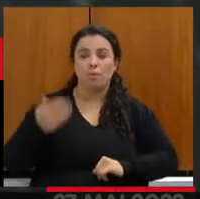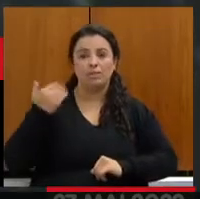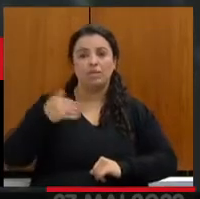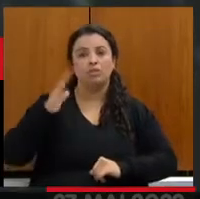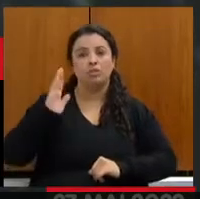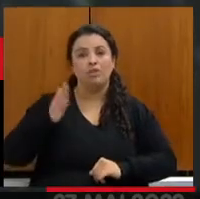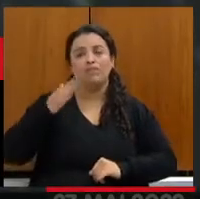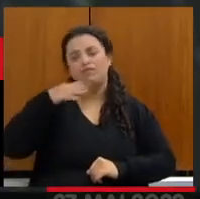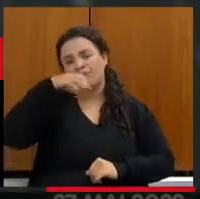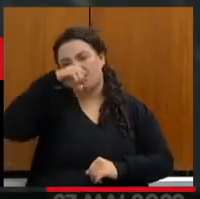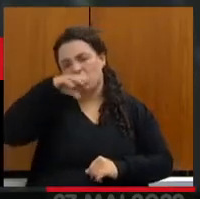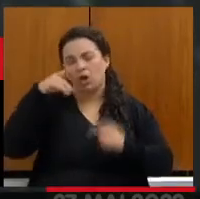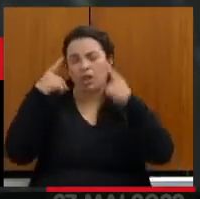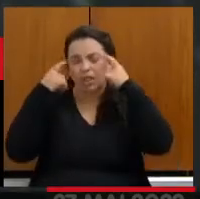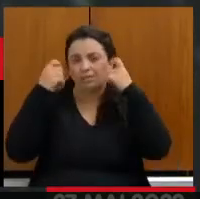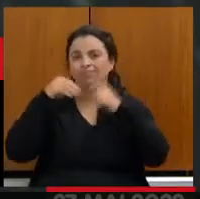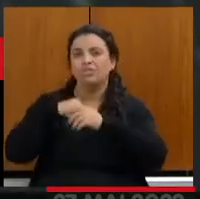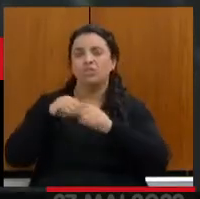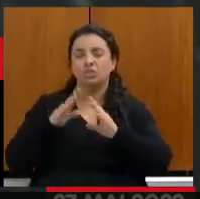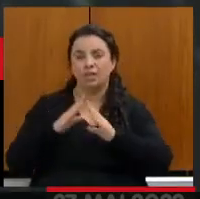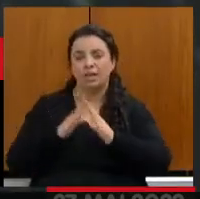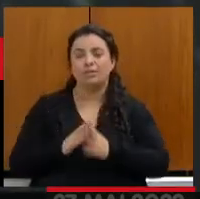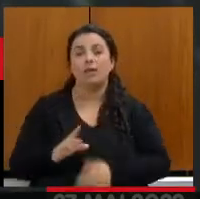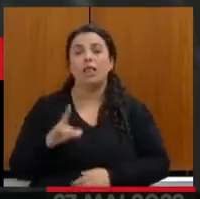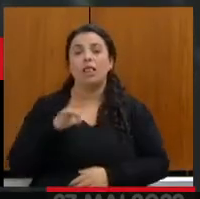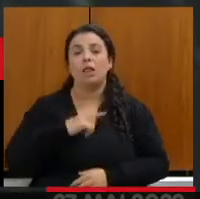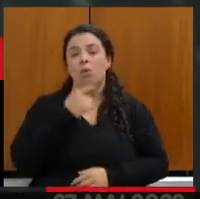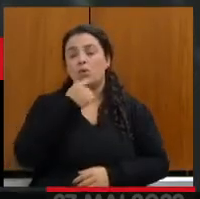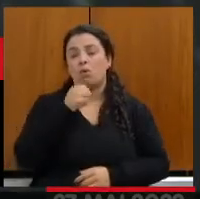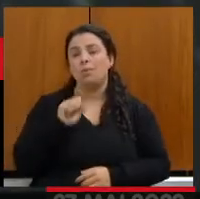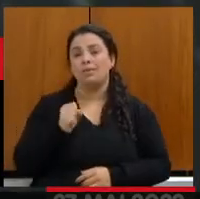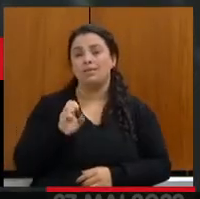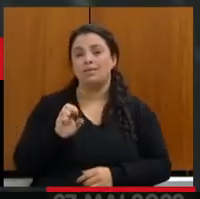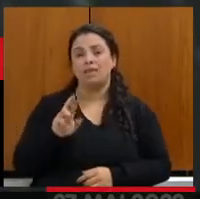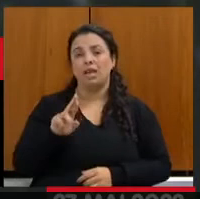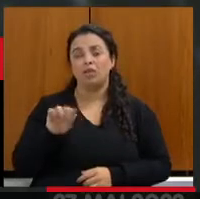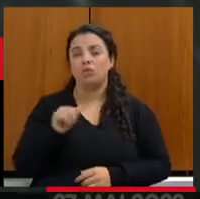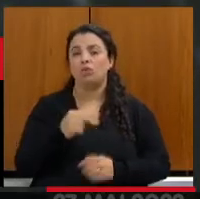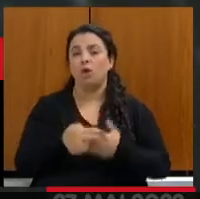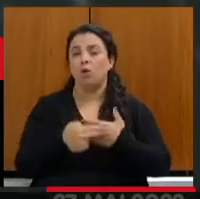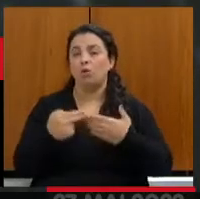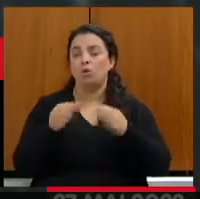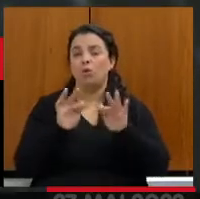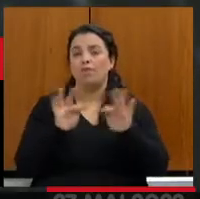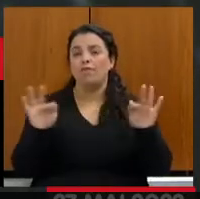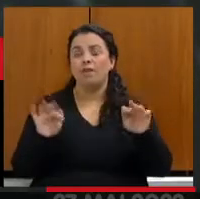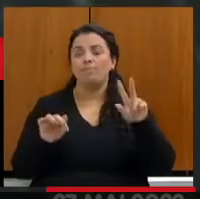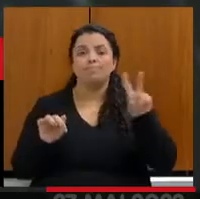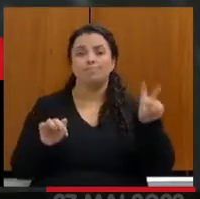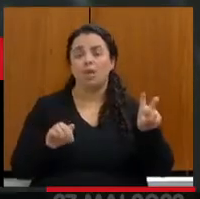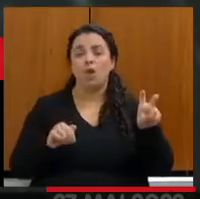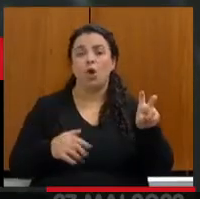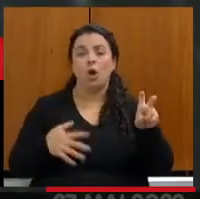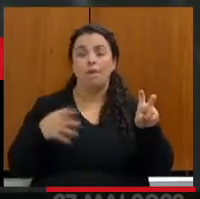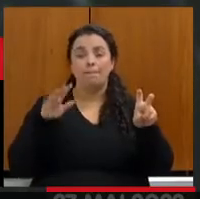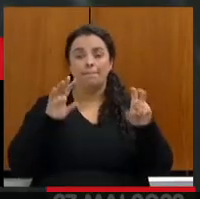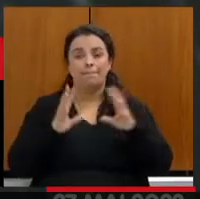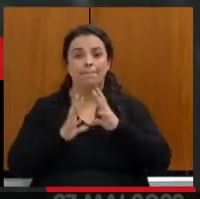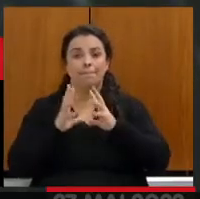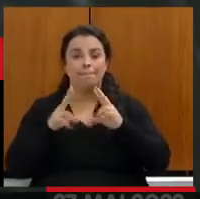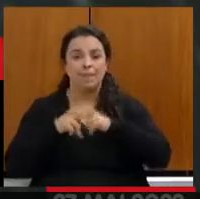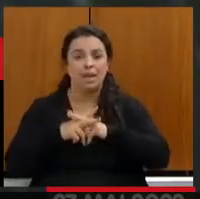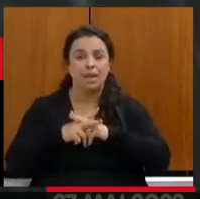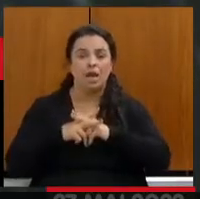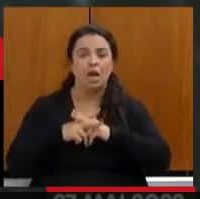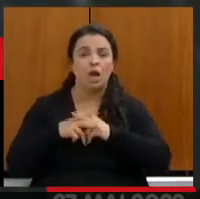Como já disse o Pensador Sérgio Vaz não devemos confundir briga com luta briga tem